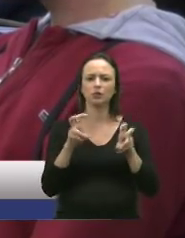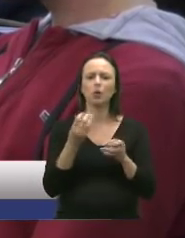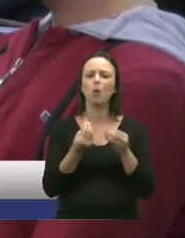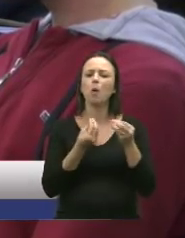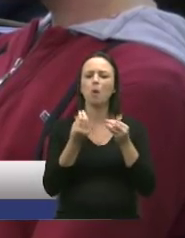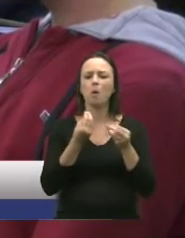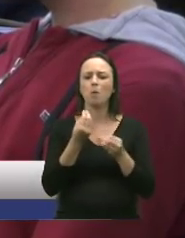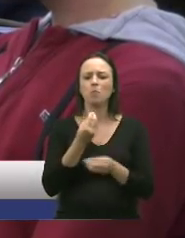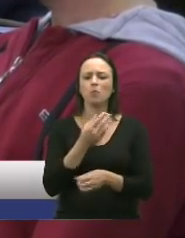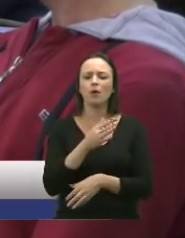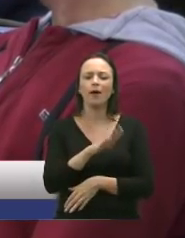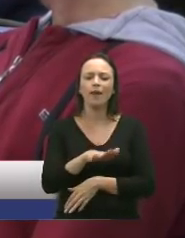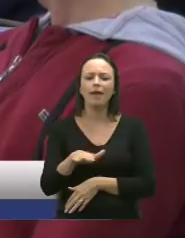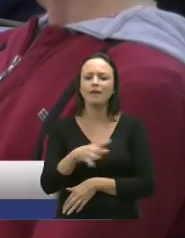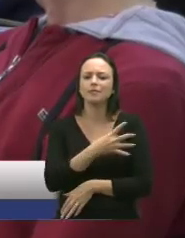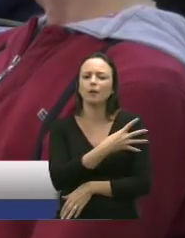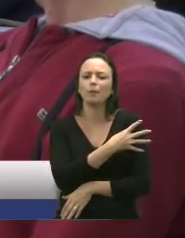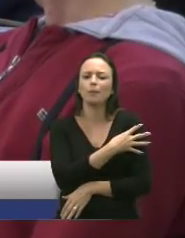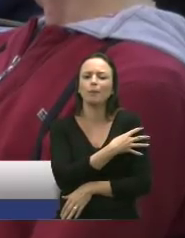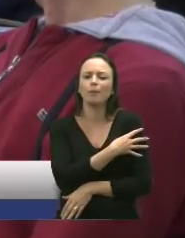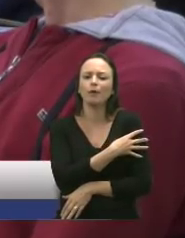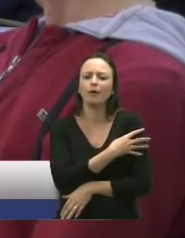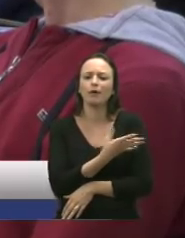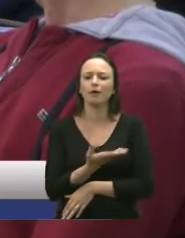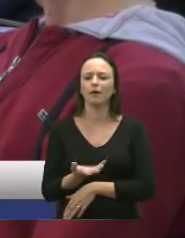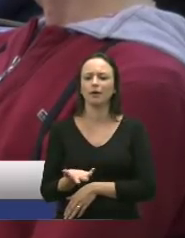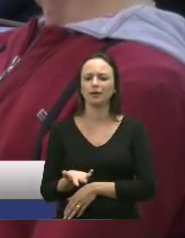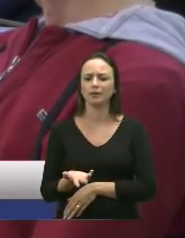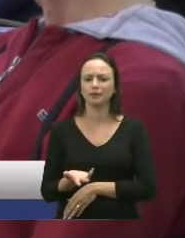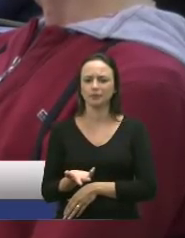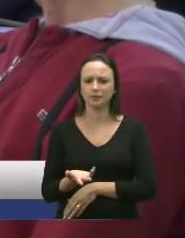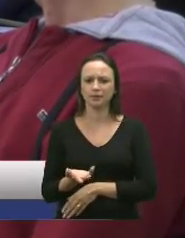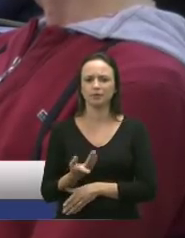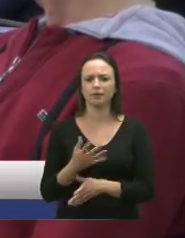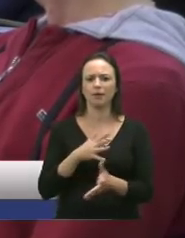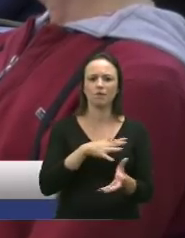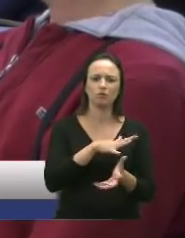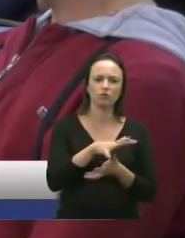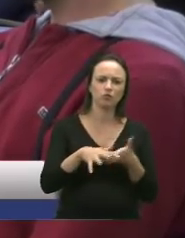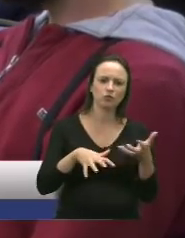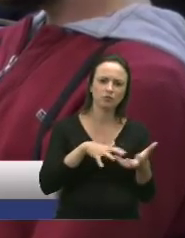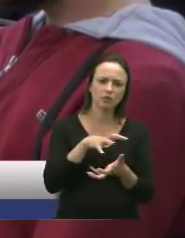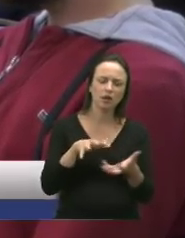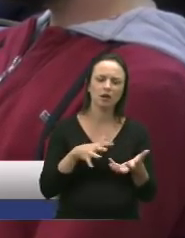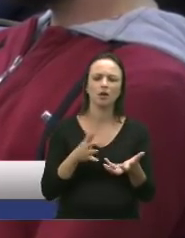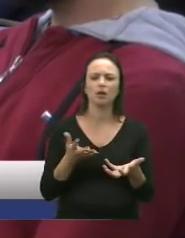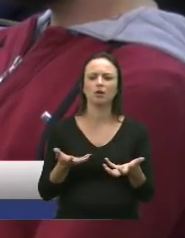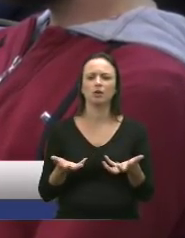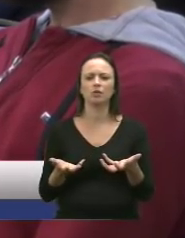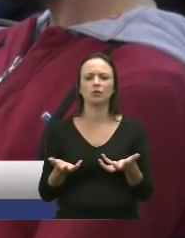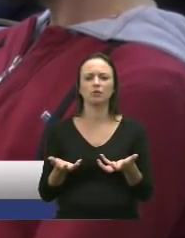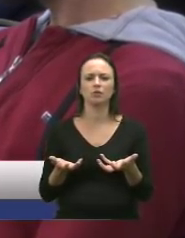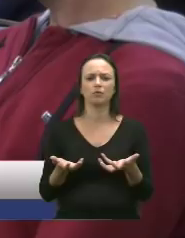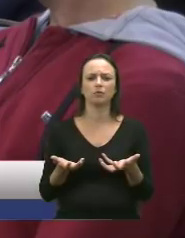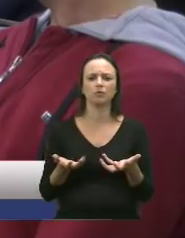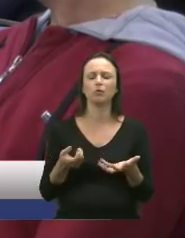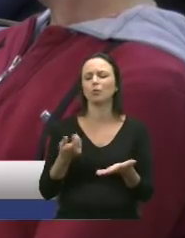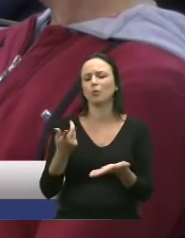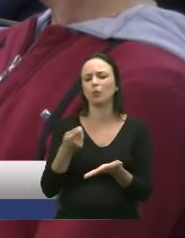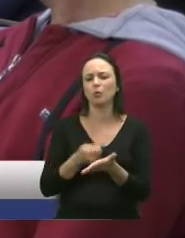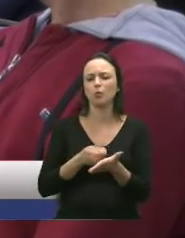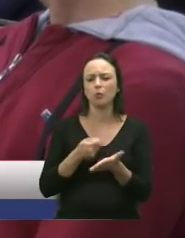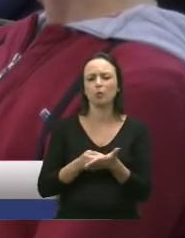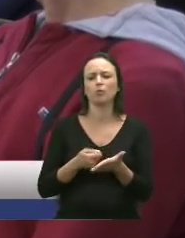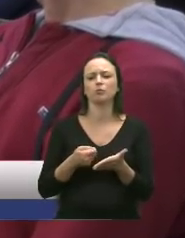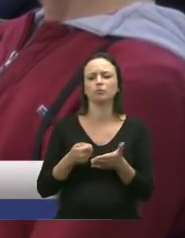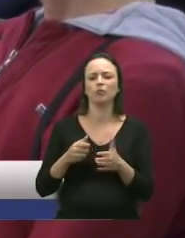ano? Né? Explique primeiro essa questão de revolução, né? Lutar pelo